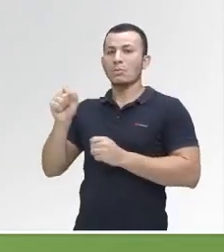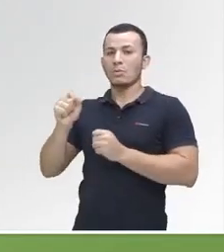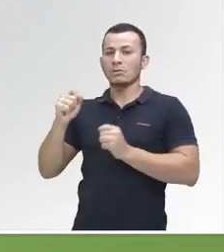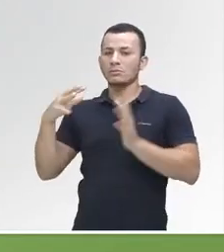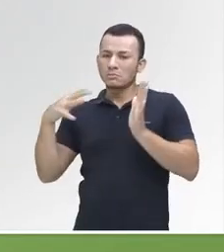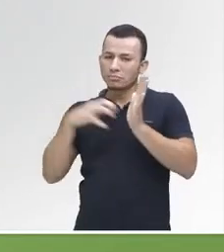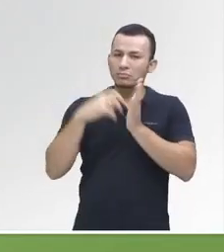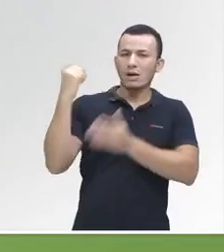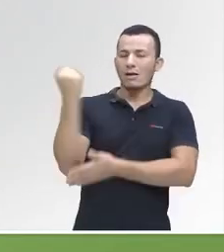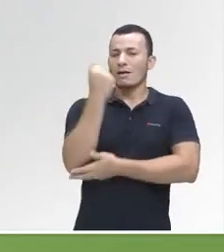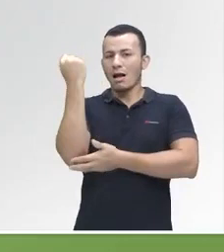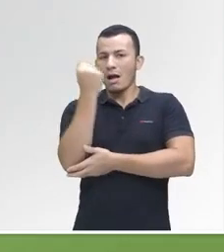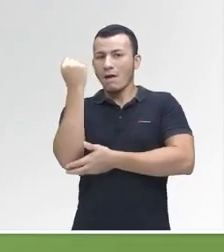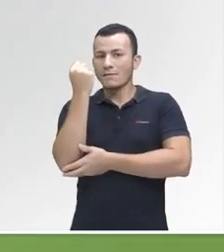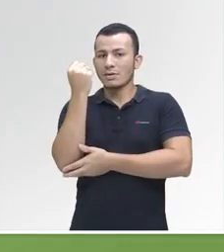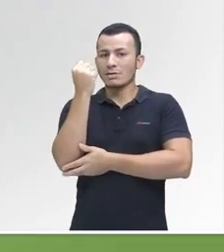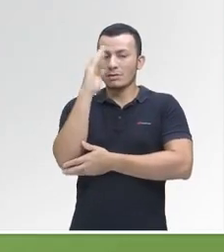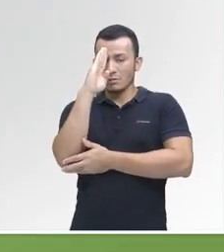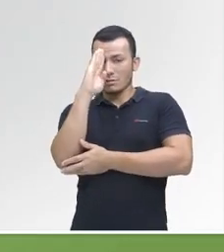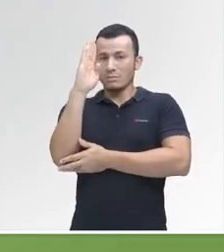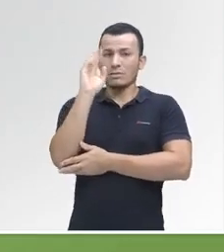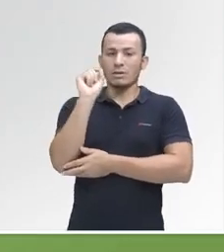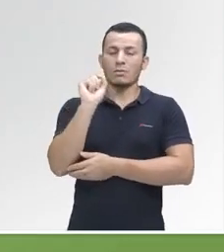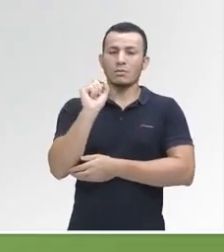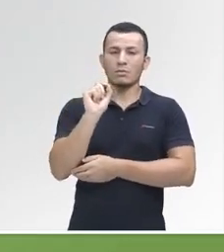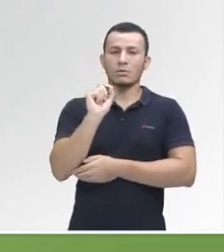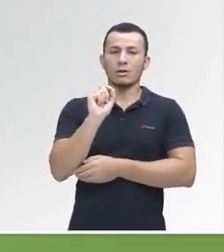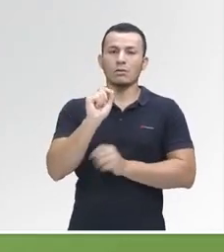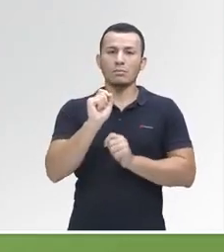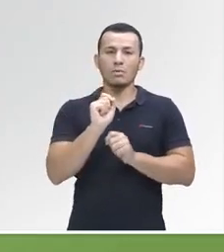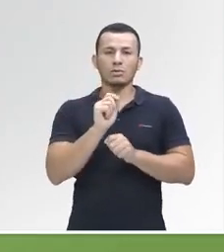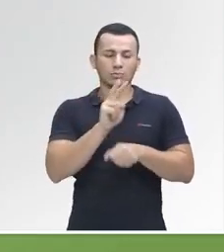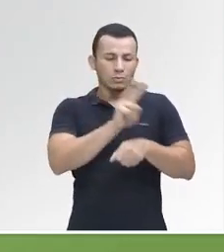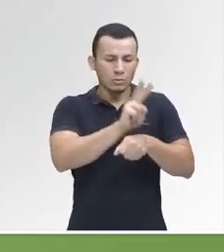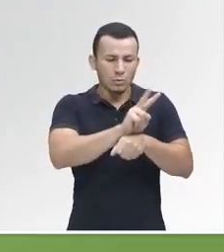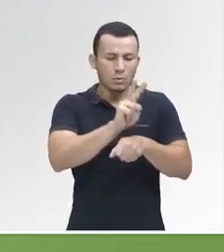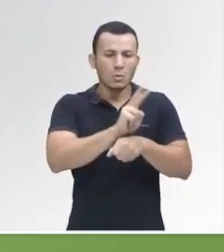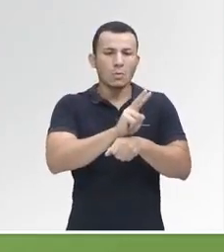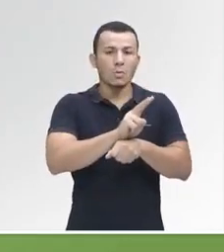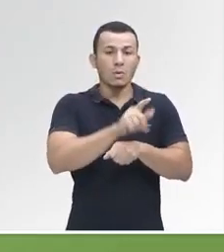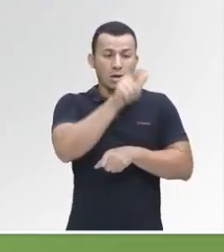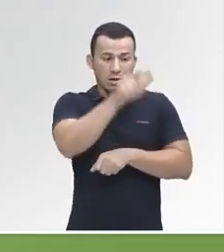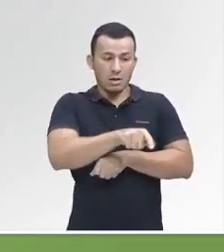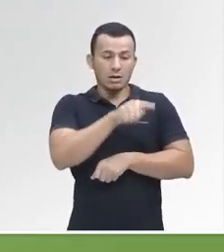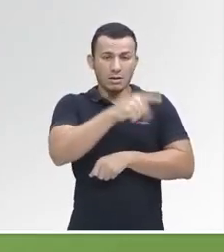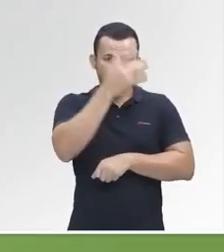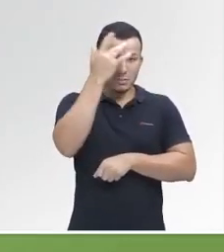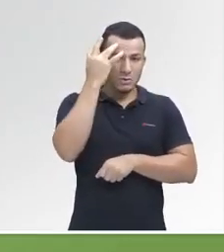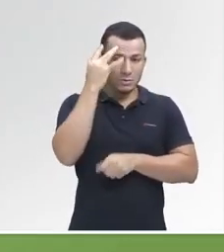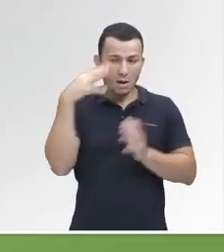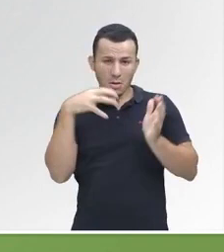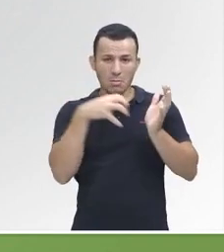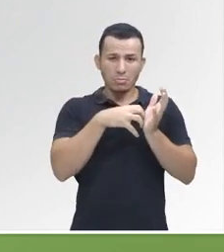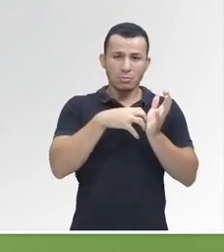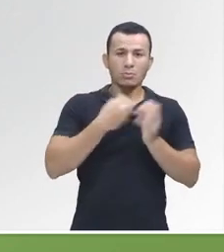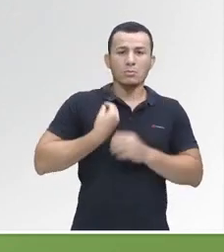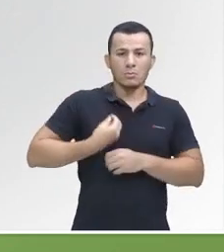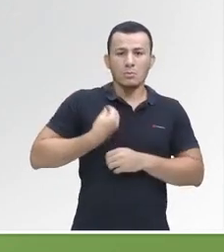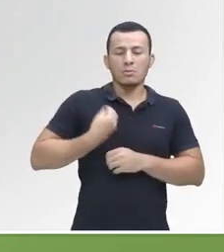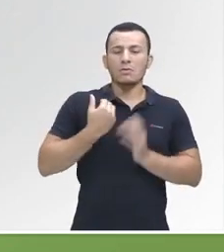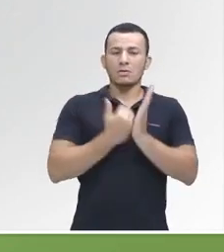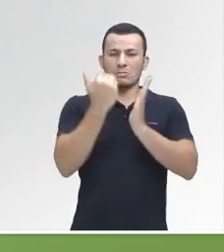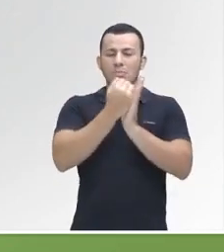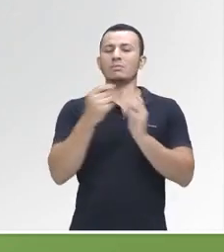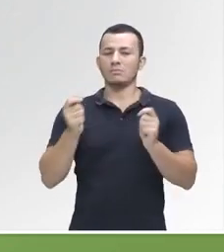primeiro atendimento aumentam as chances de sobrevivência. Então,